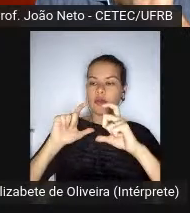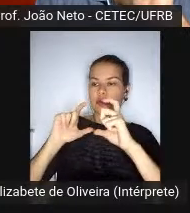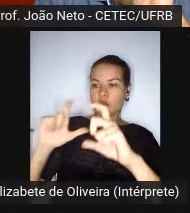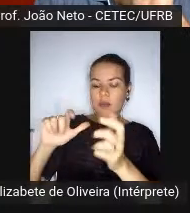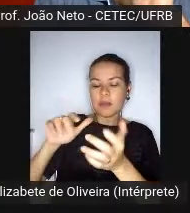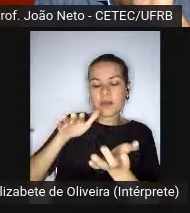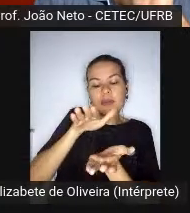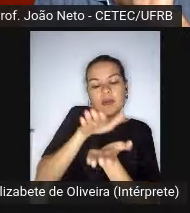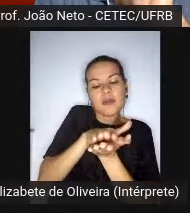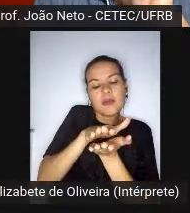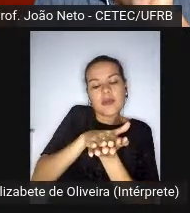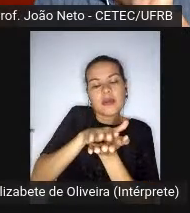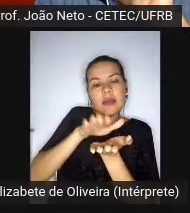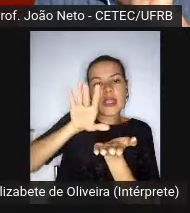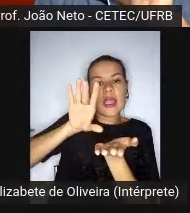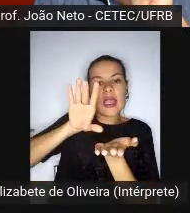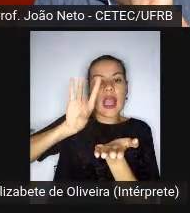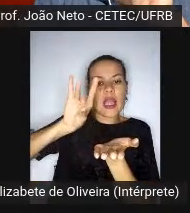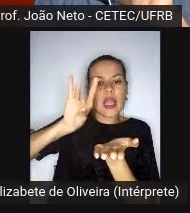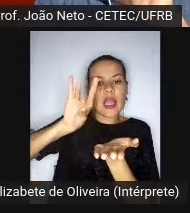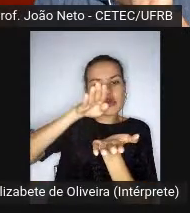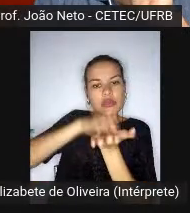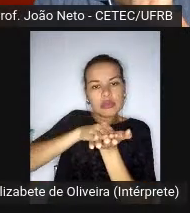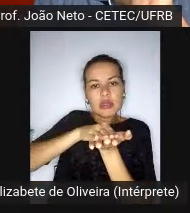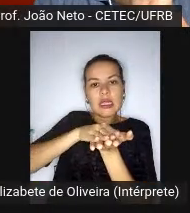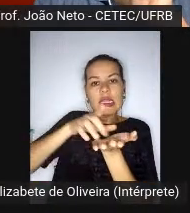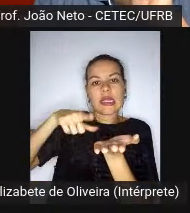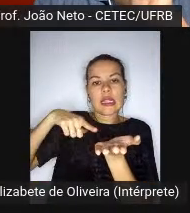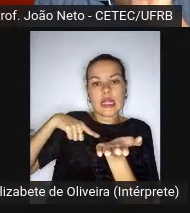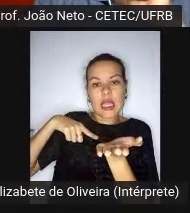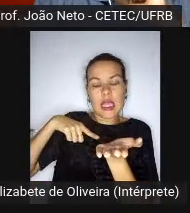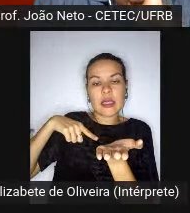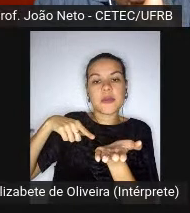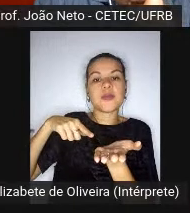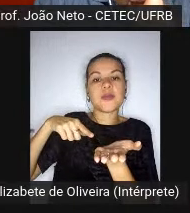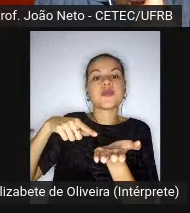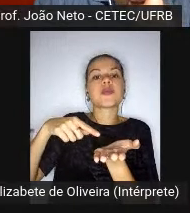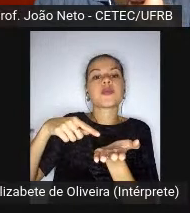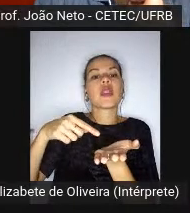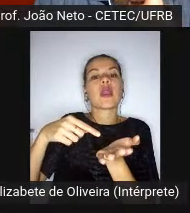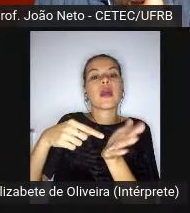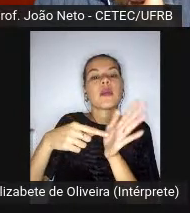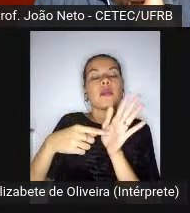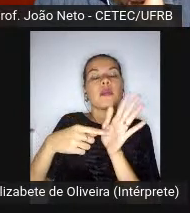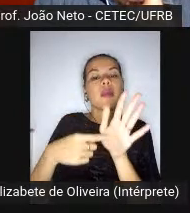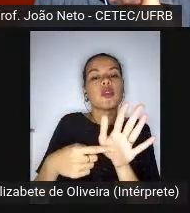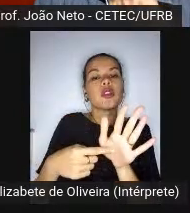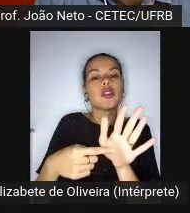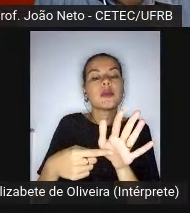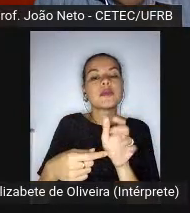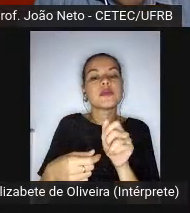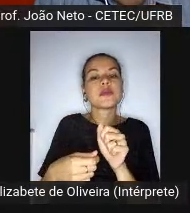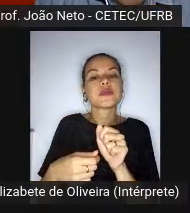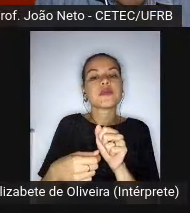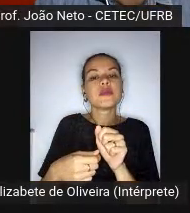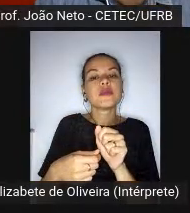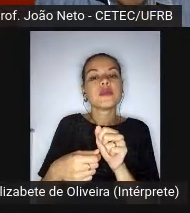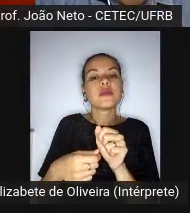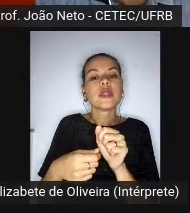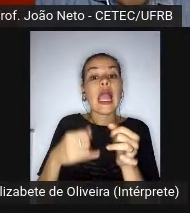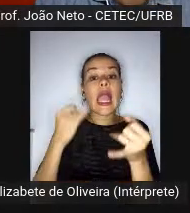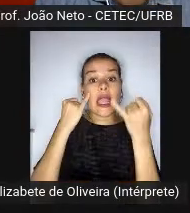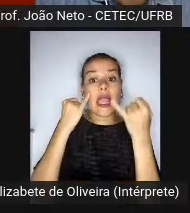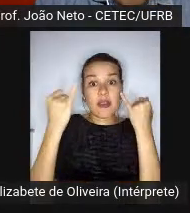tátil E essas etiquetas Elas têm a as informações a respeito